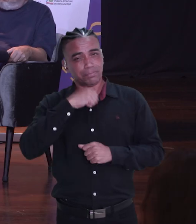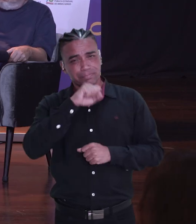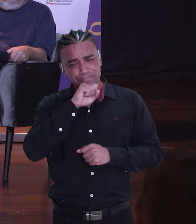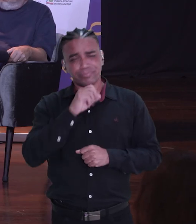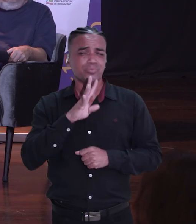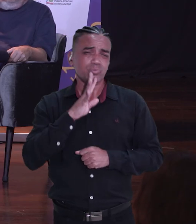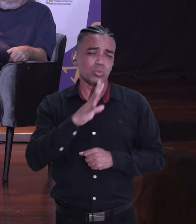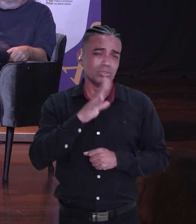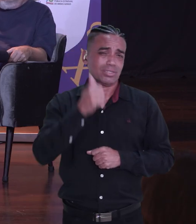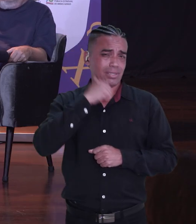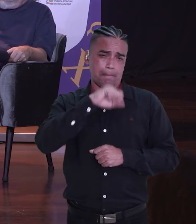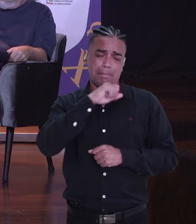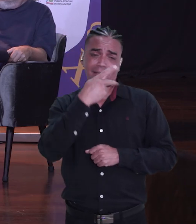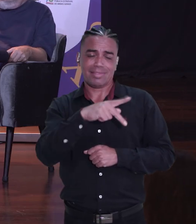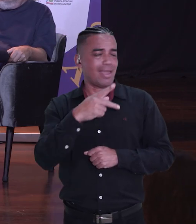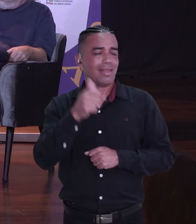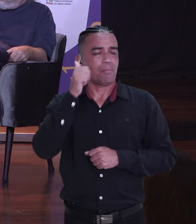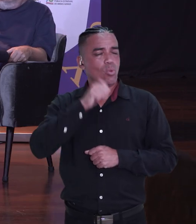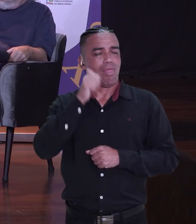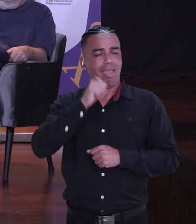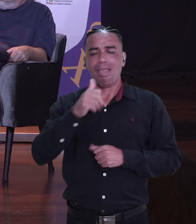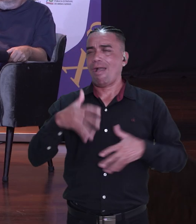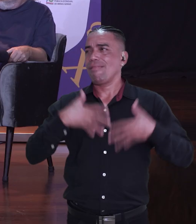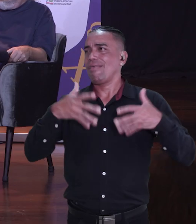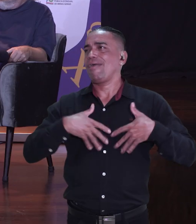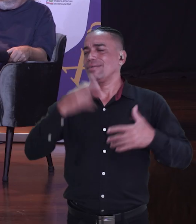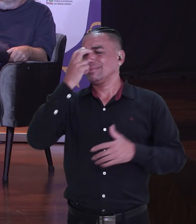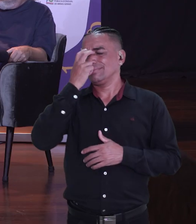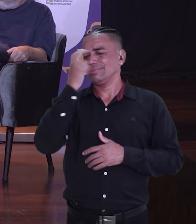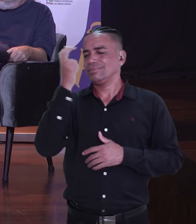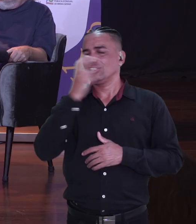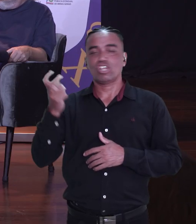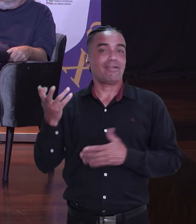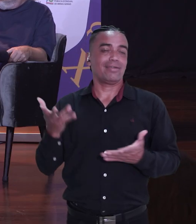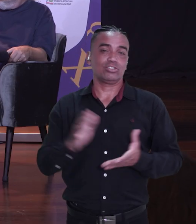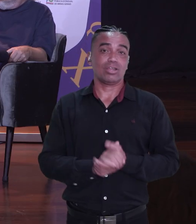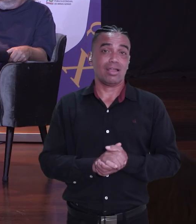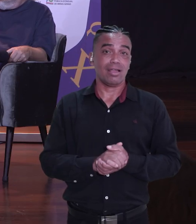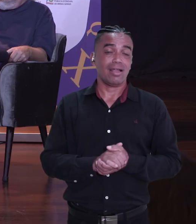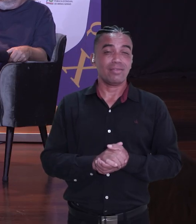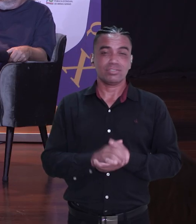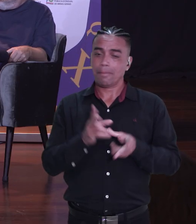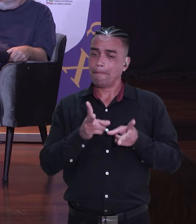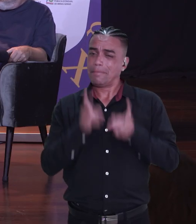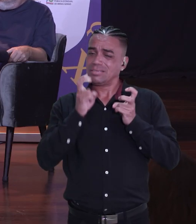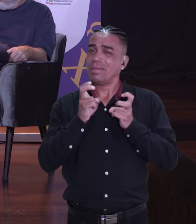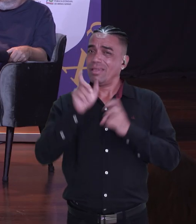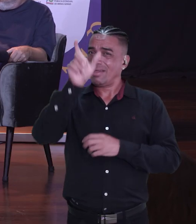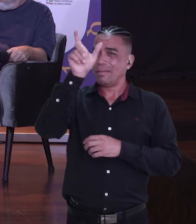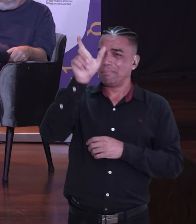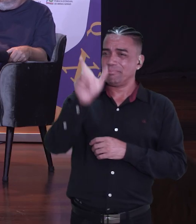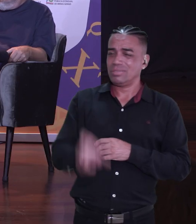muitos anos, eu conheci muito a mãe dela, uma mulher extraordinária, né? Mulher alegre, inteligente, aberta, espetacular. E aí você